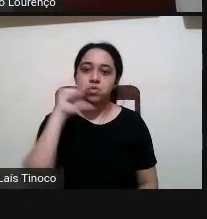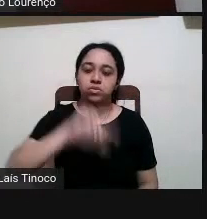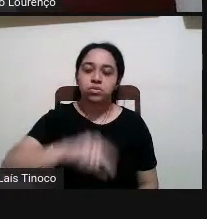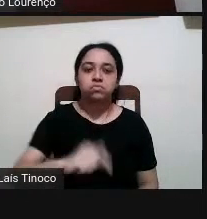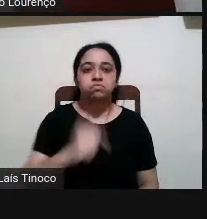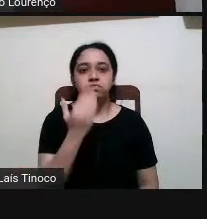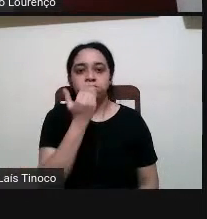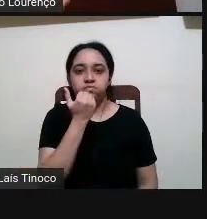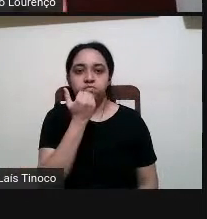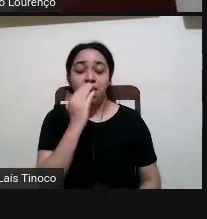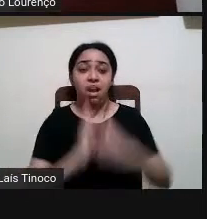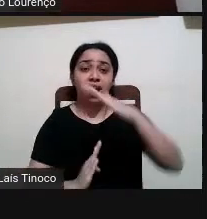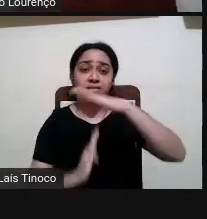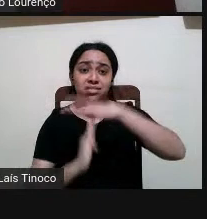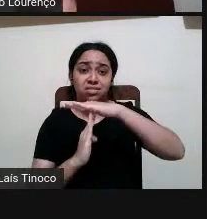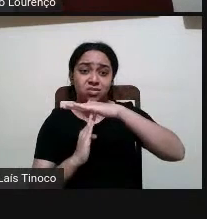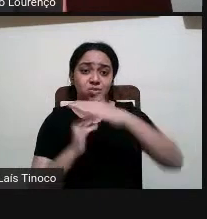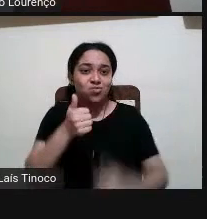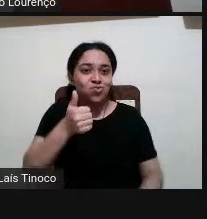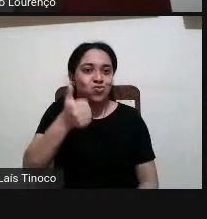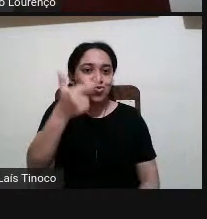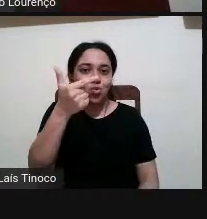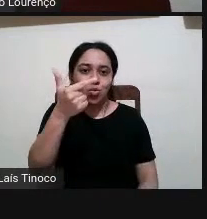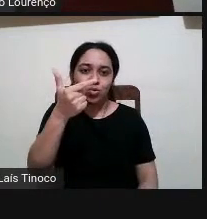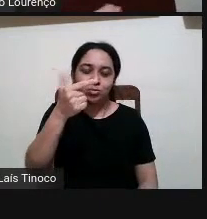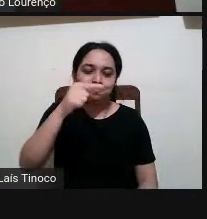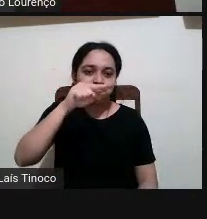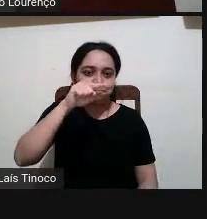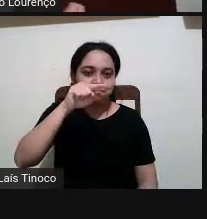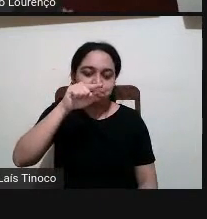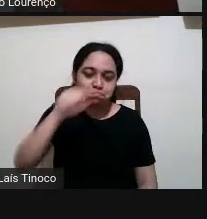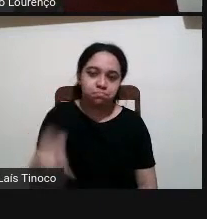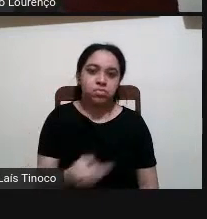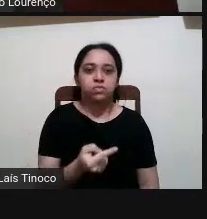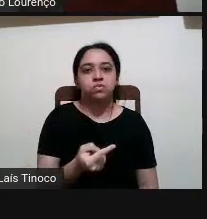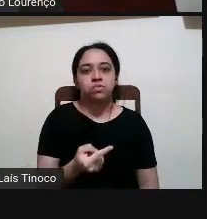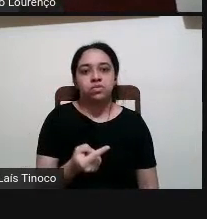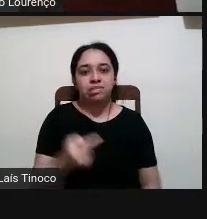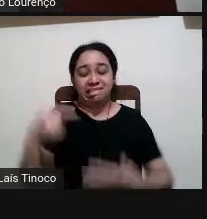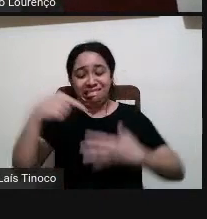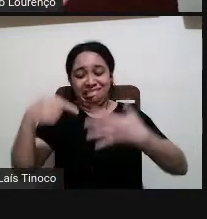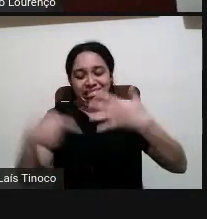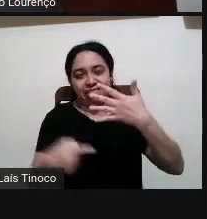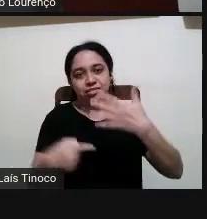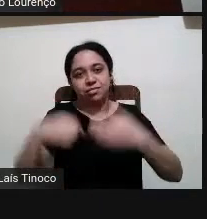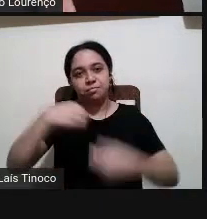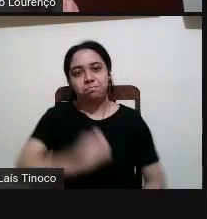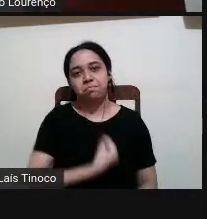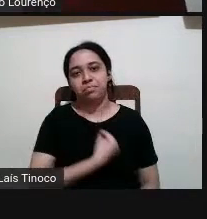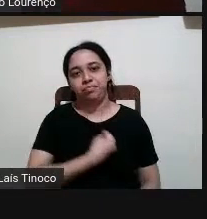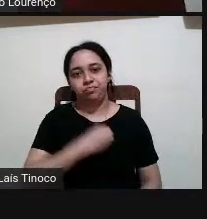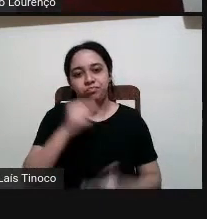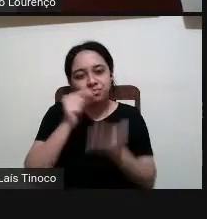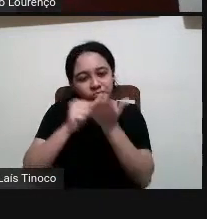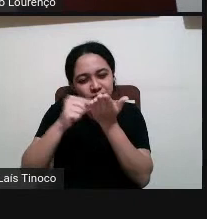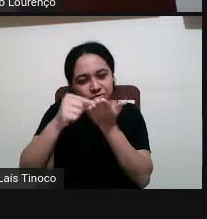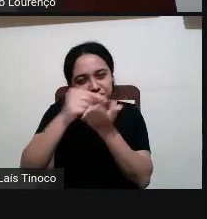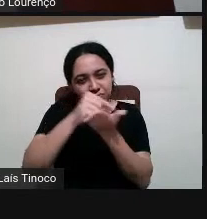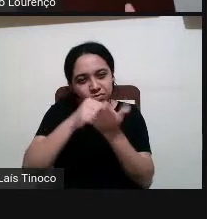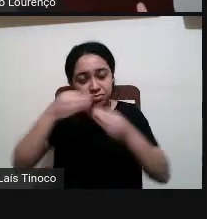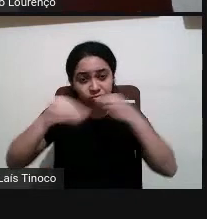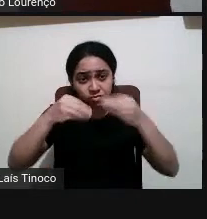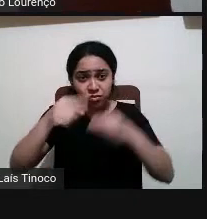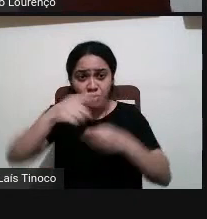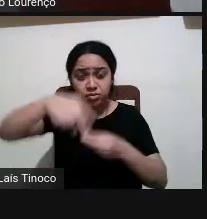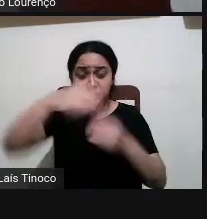até 12 mil, aproximadamente 12 mil itens microplásticos por ano. Então, aqui é só para chamar a